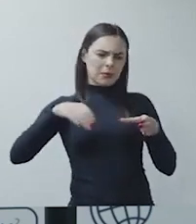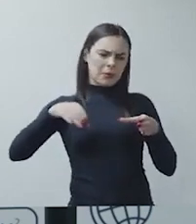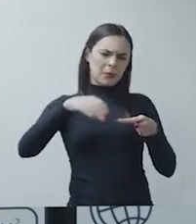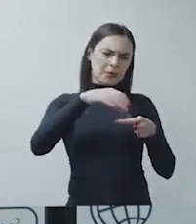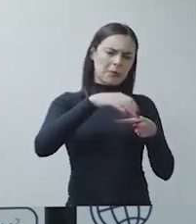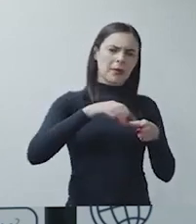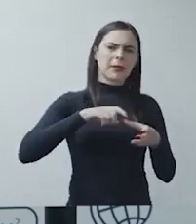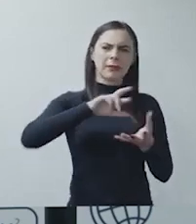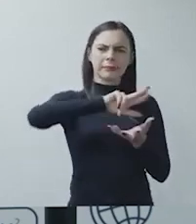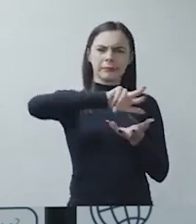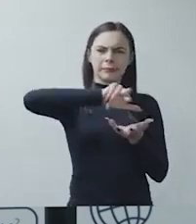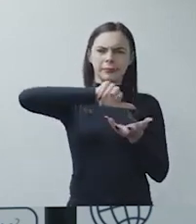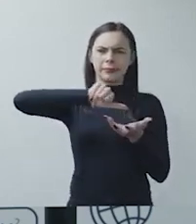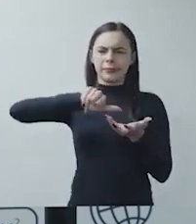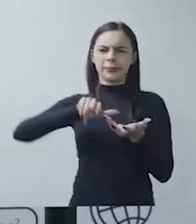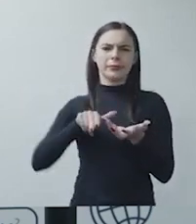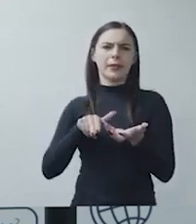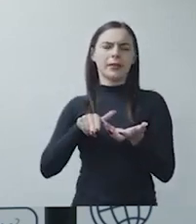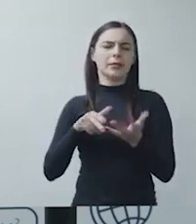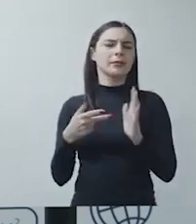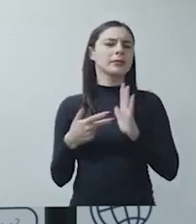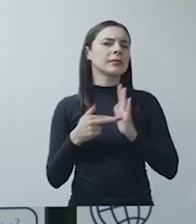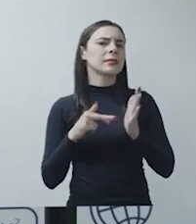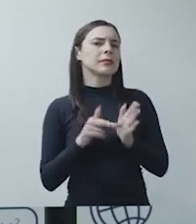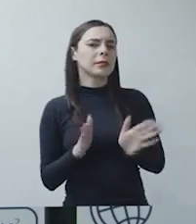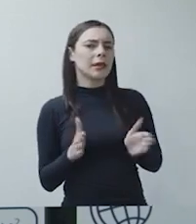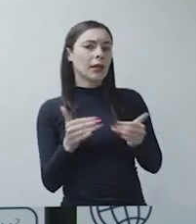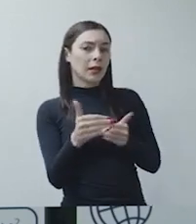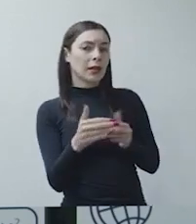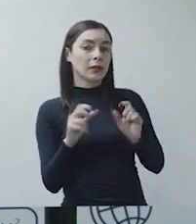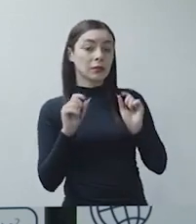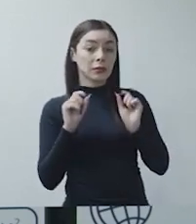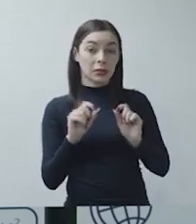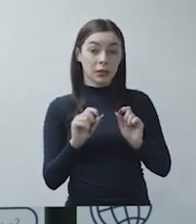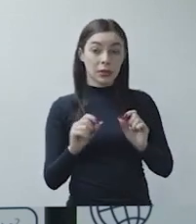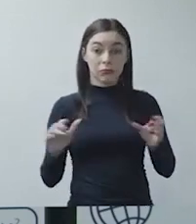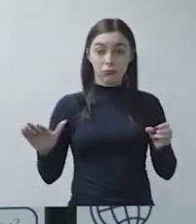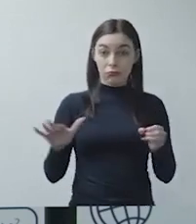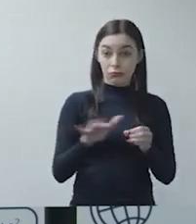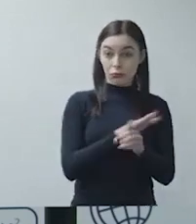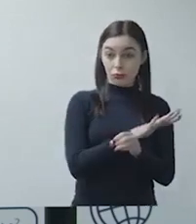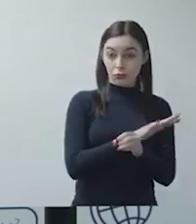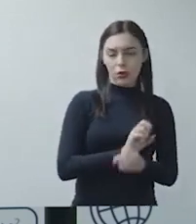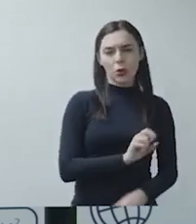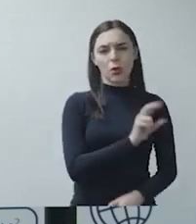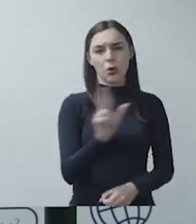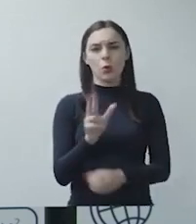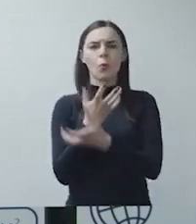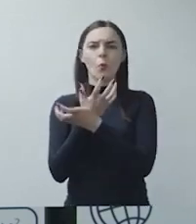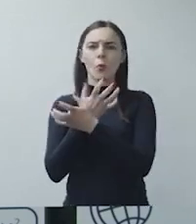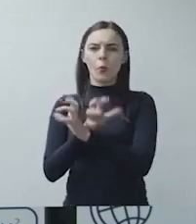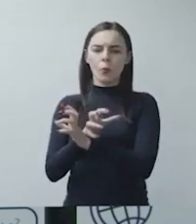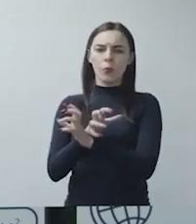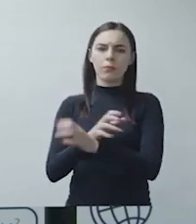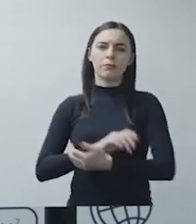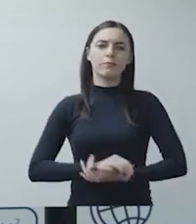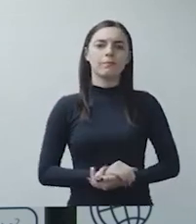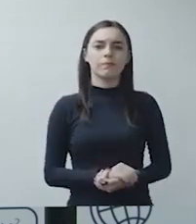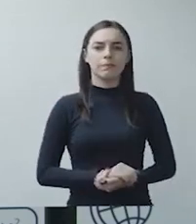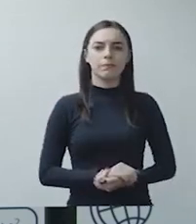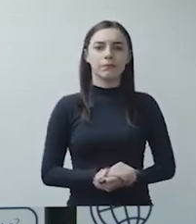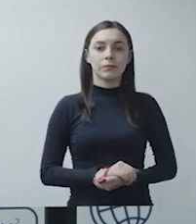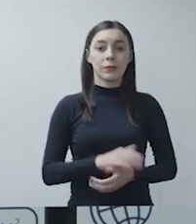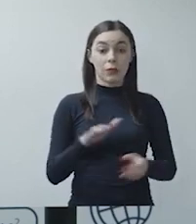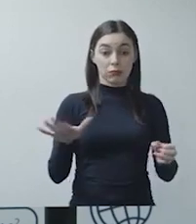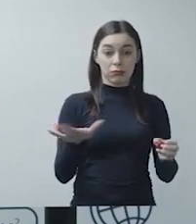tem vários carrinhos, é porque essa caixa está cheia ou ela está vazia?